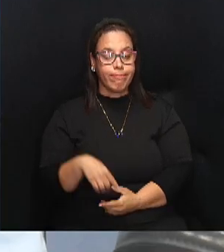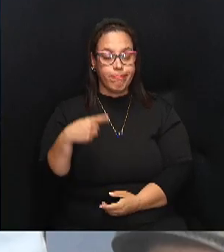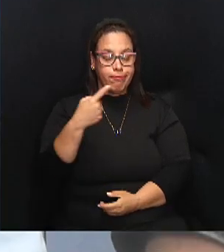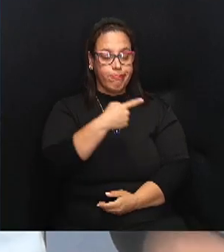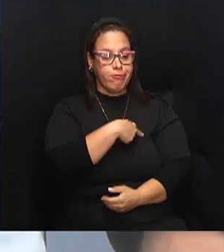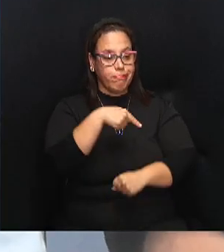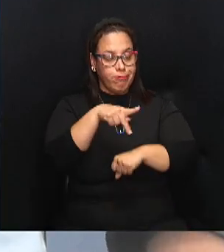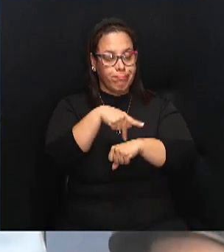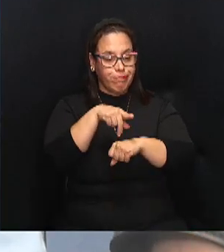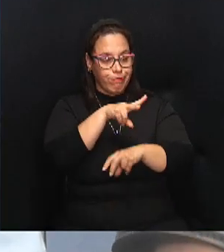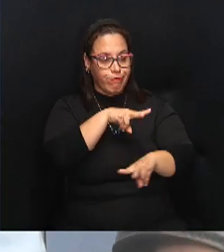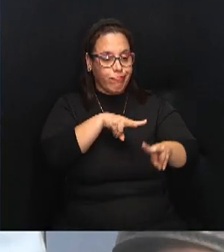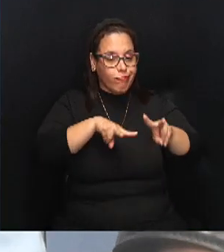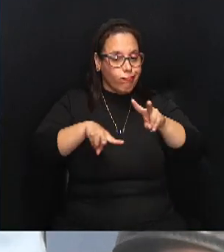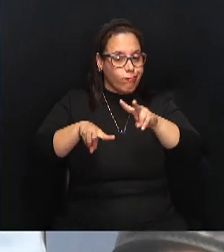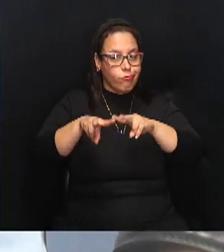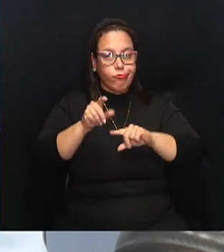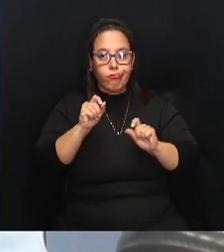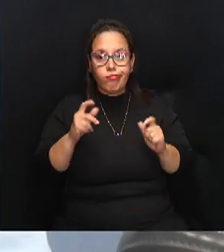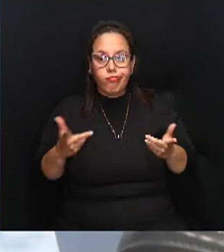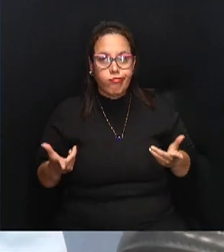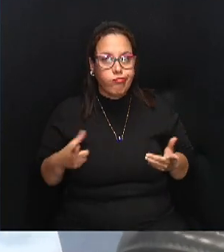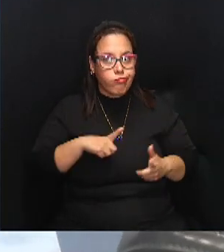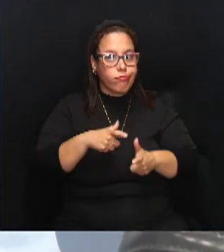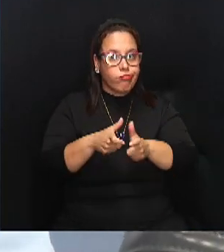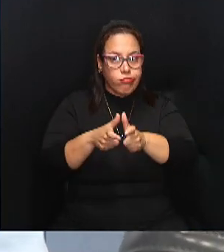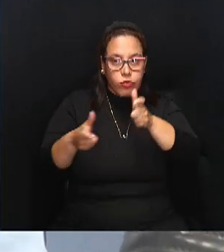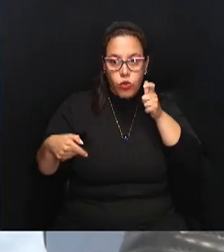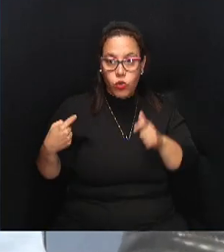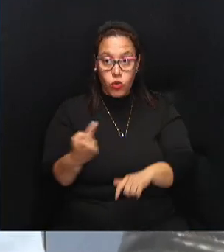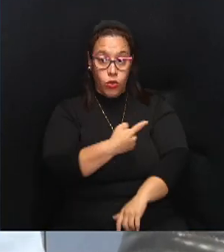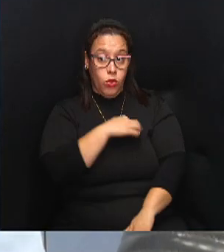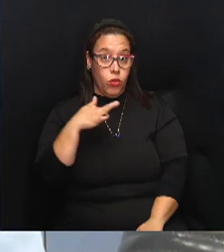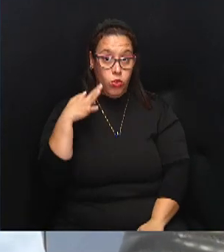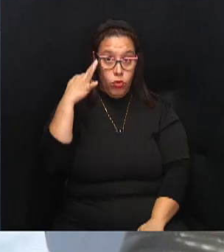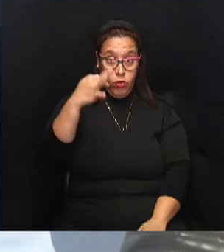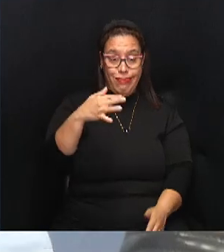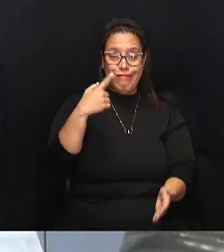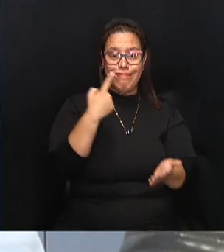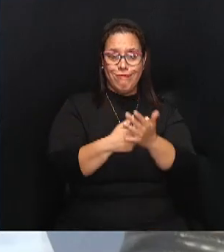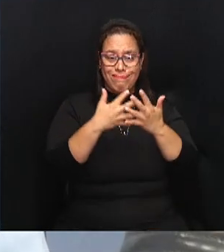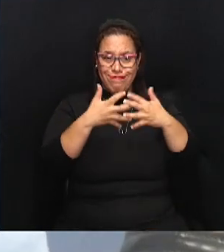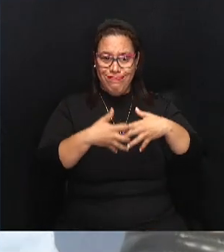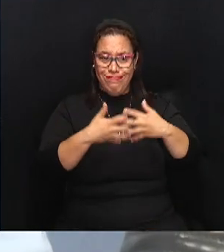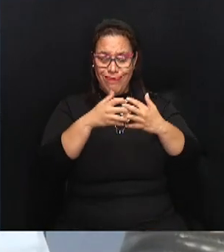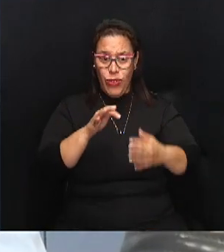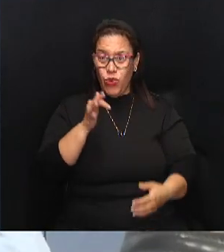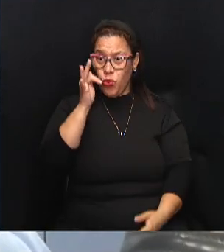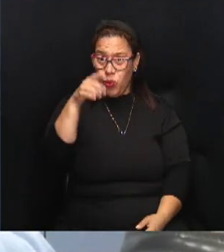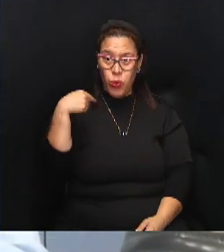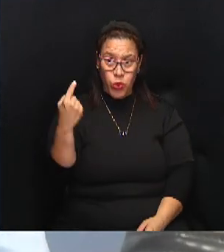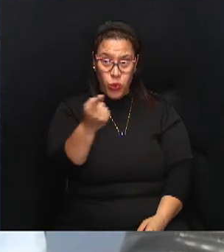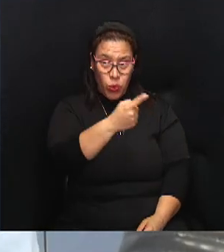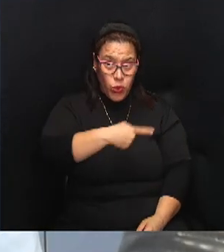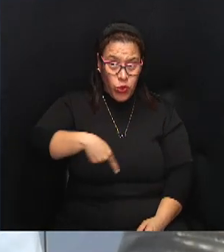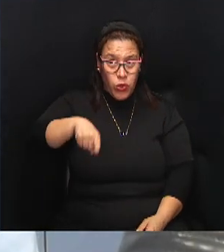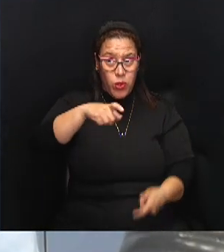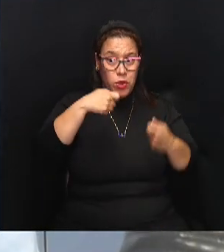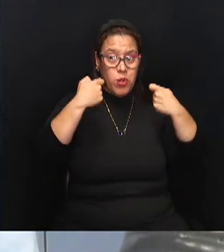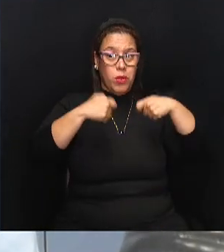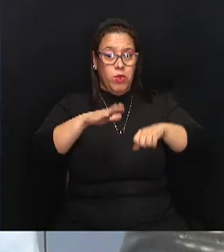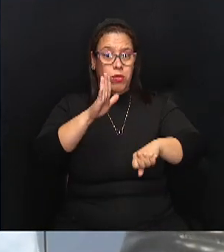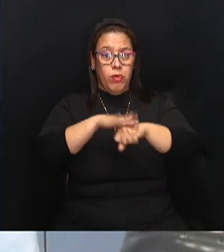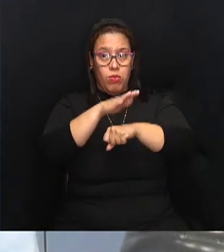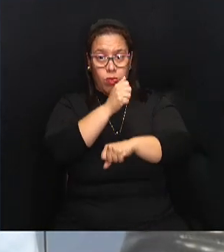país e que tem levado o nosso futuro, tem comprometido o nosso futuro e o futuro desses que mais ainda precisam do